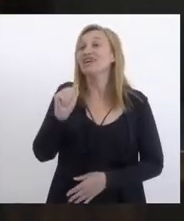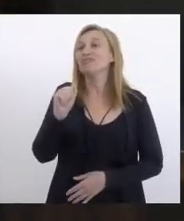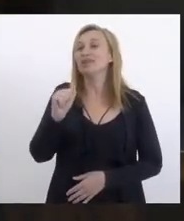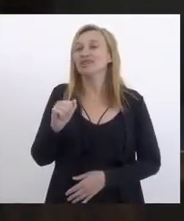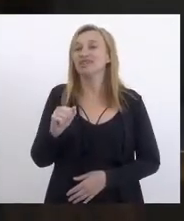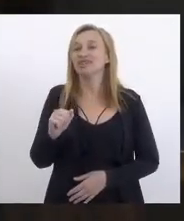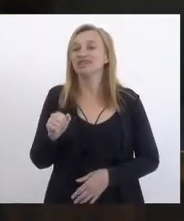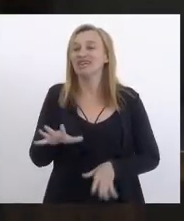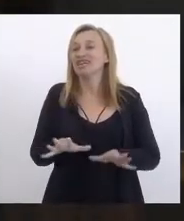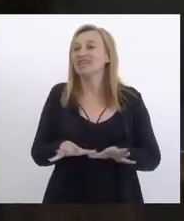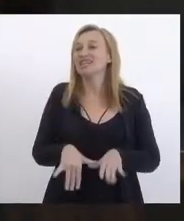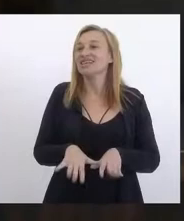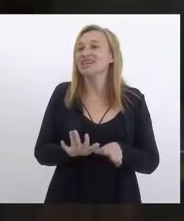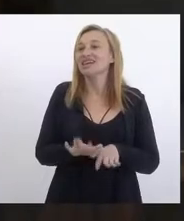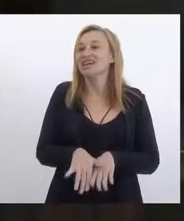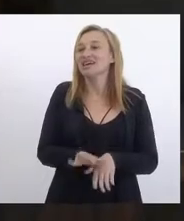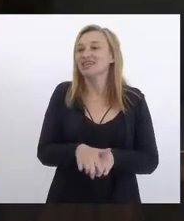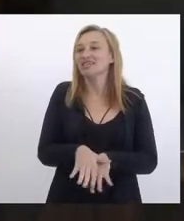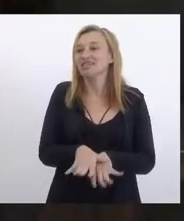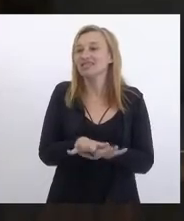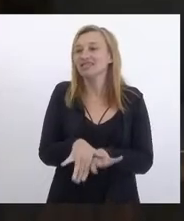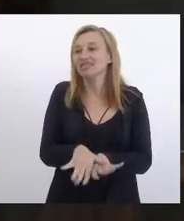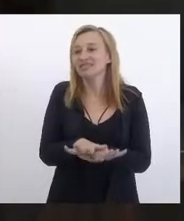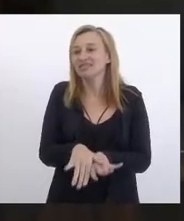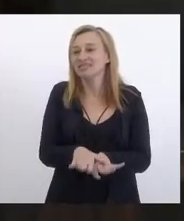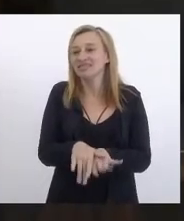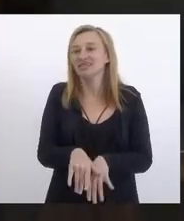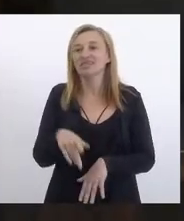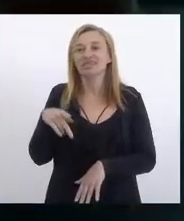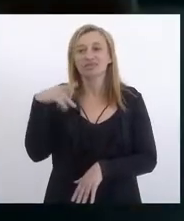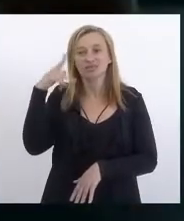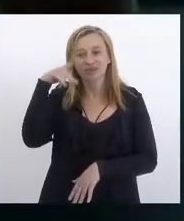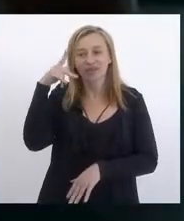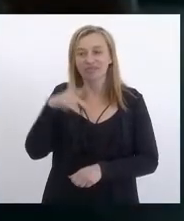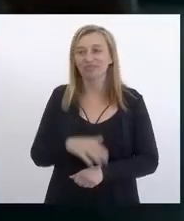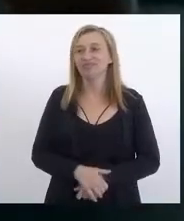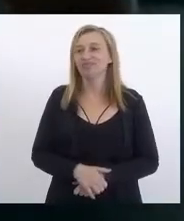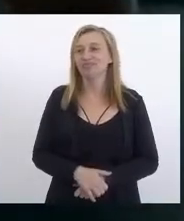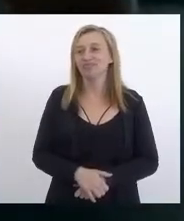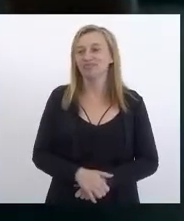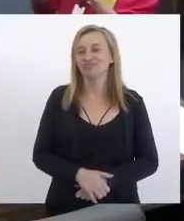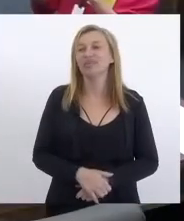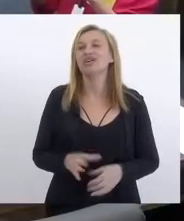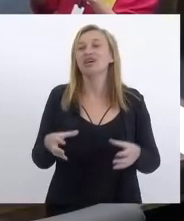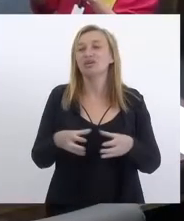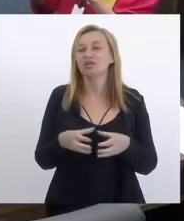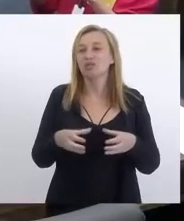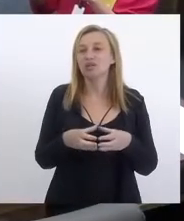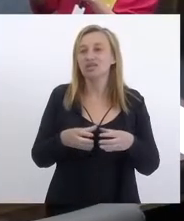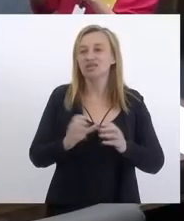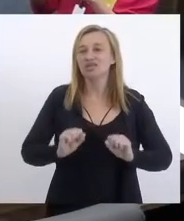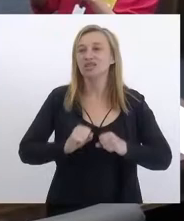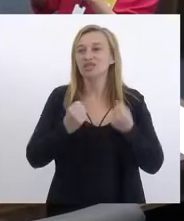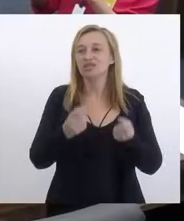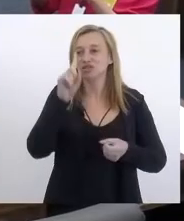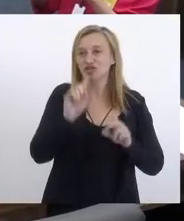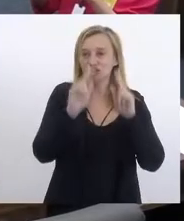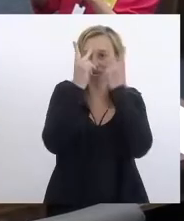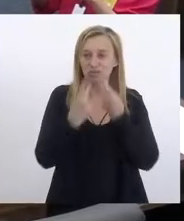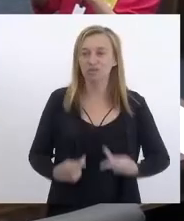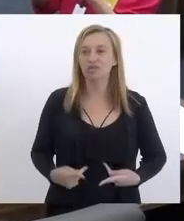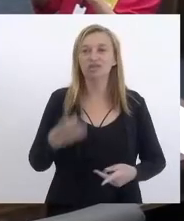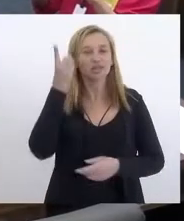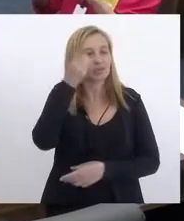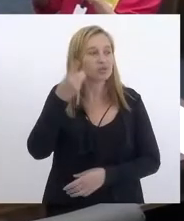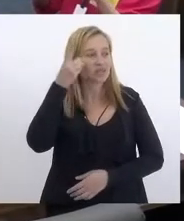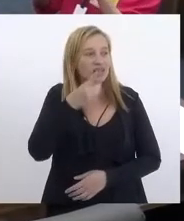Sereia do Paraíba. Ah, era Cida de Ovo, é? É. Pela Comissão de Defesa dos Direitos Humanos,